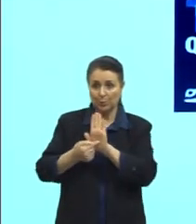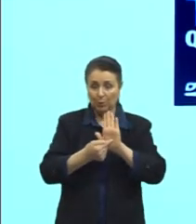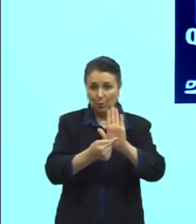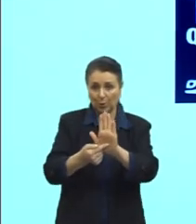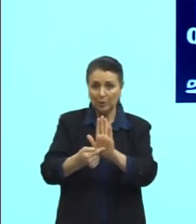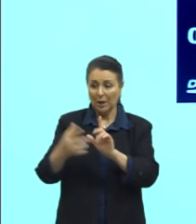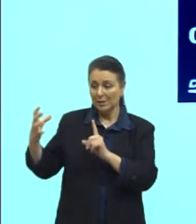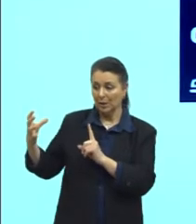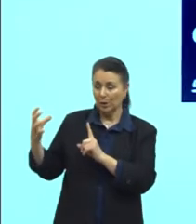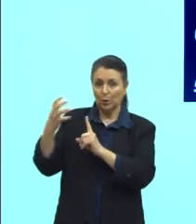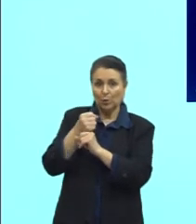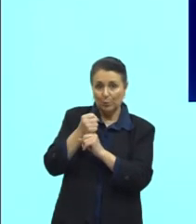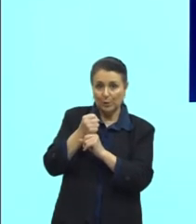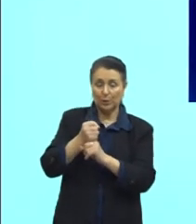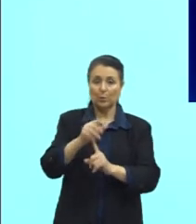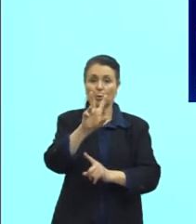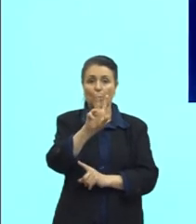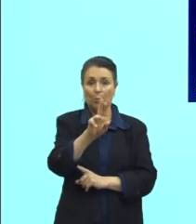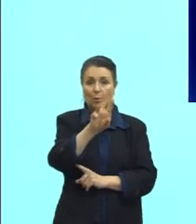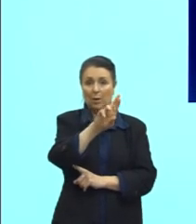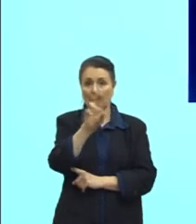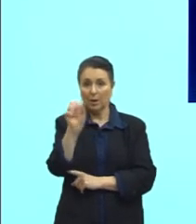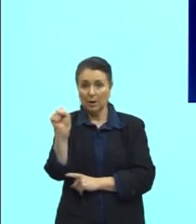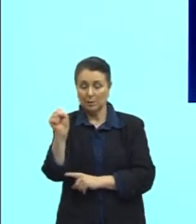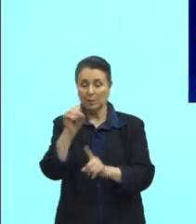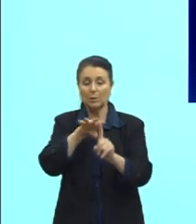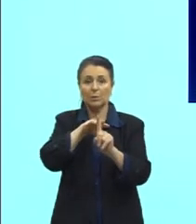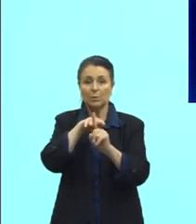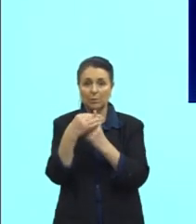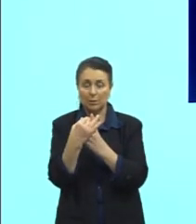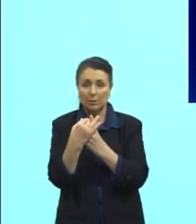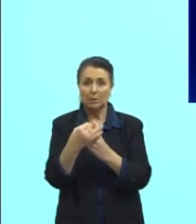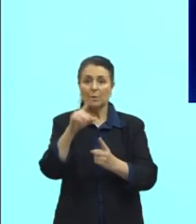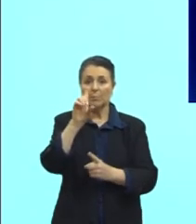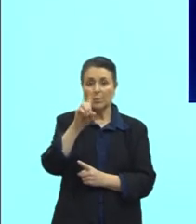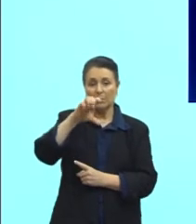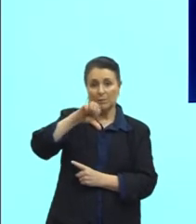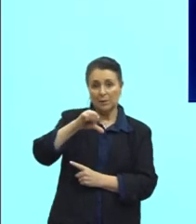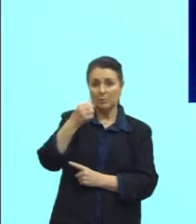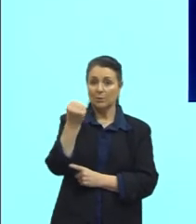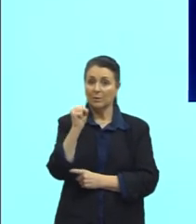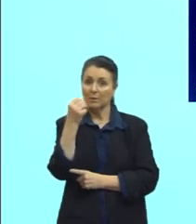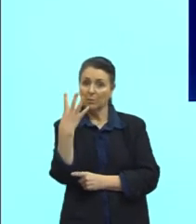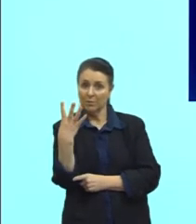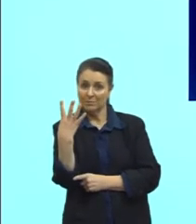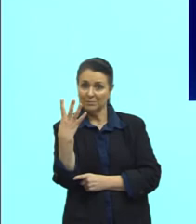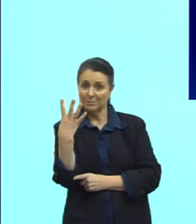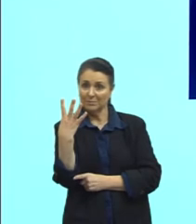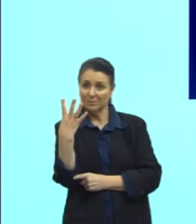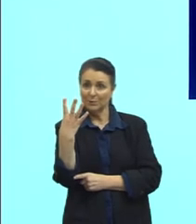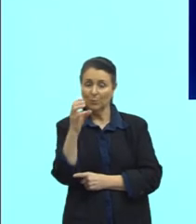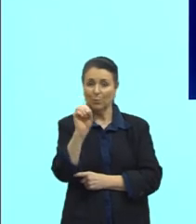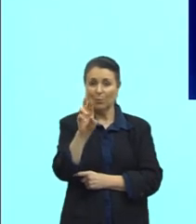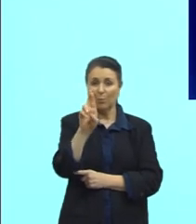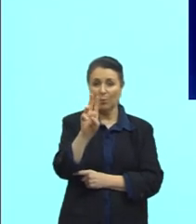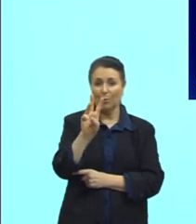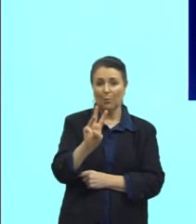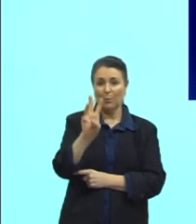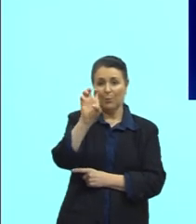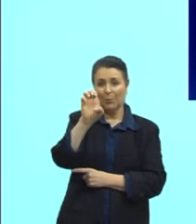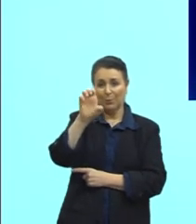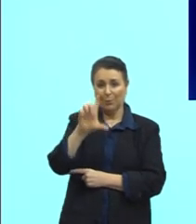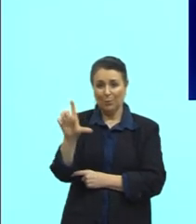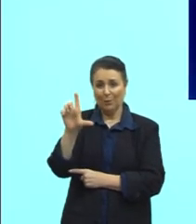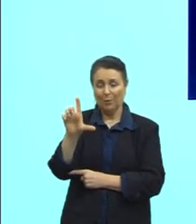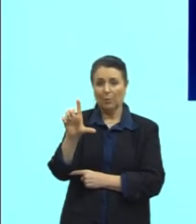domínio soviético né socialista da época é o 1984 do Jorge orwell mas a gente